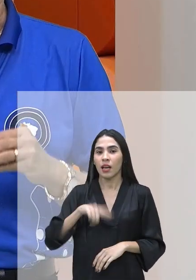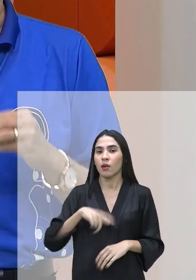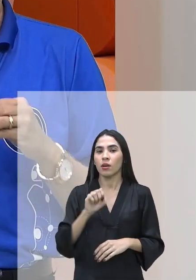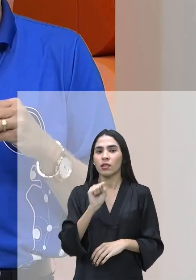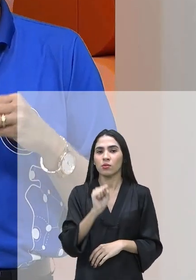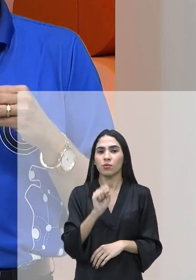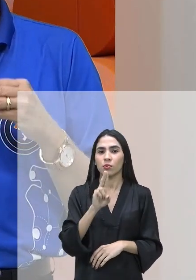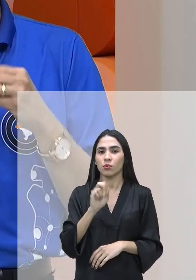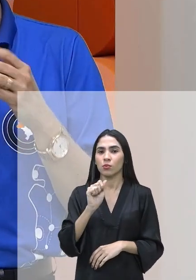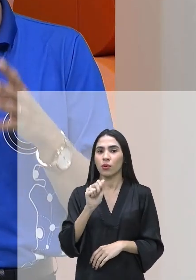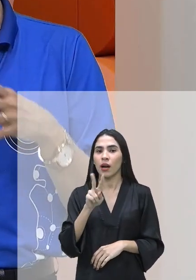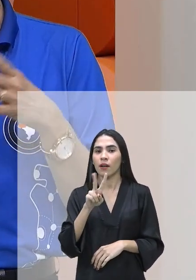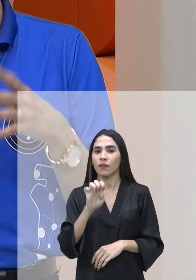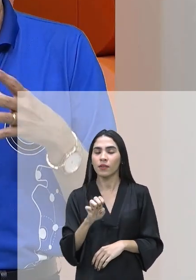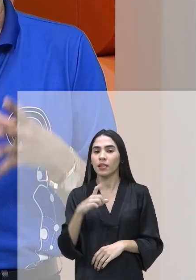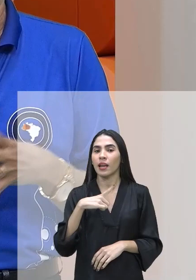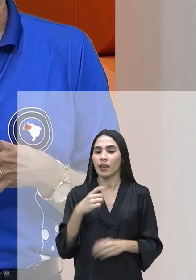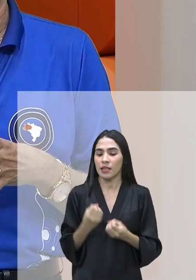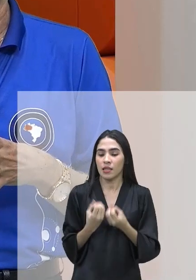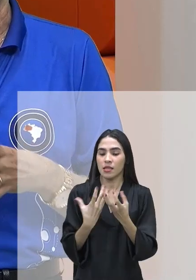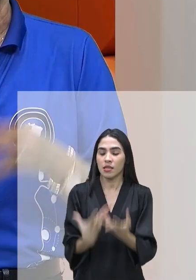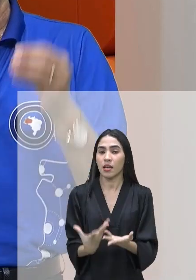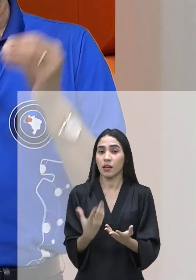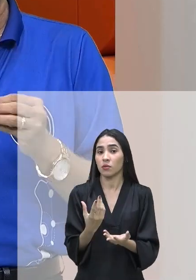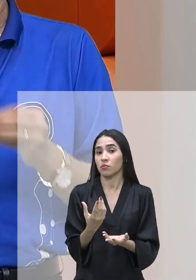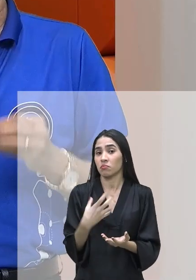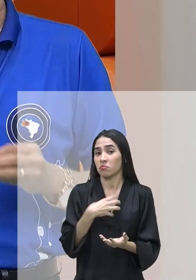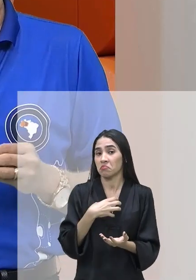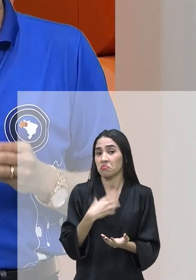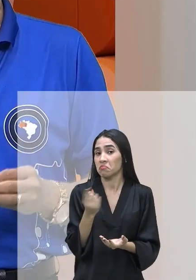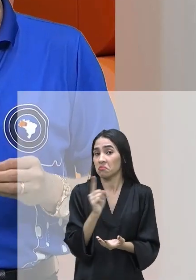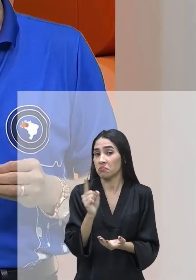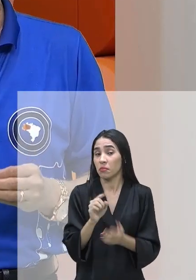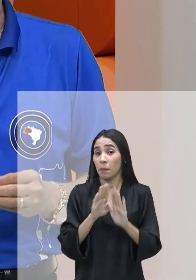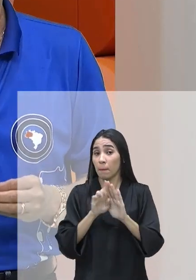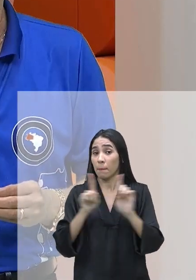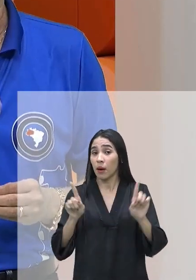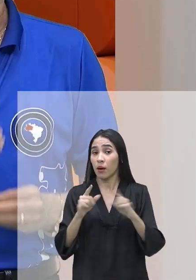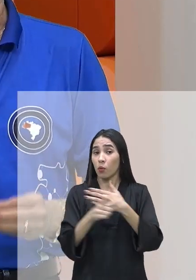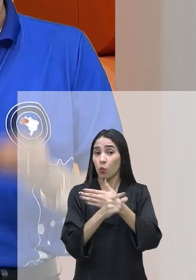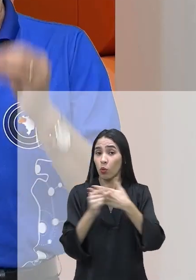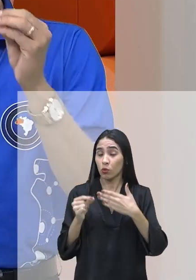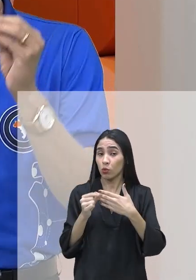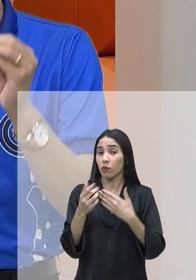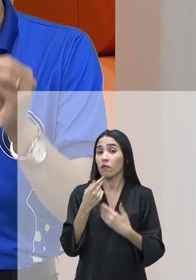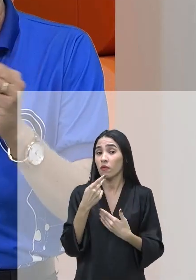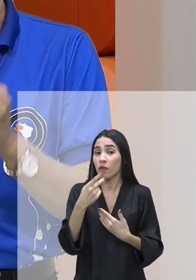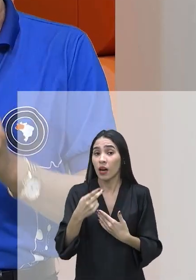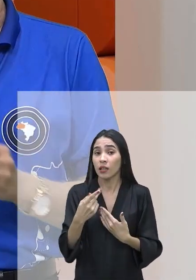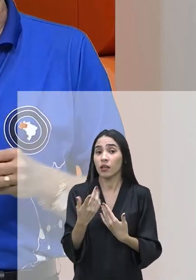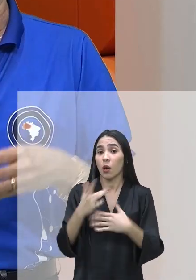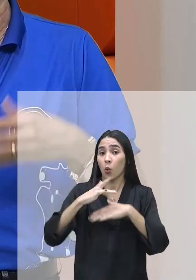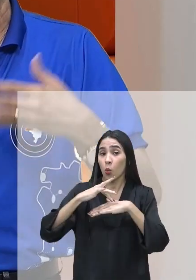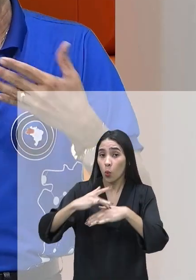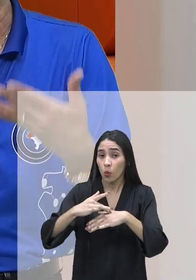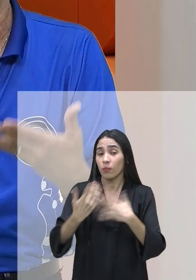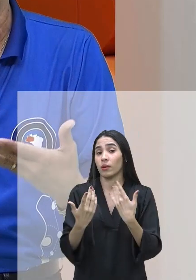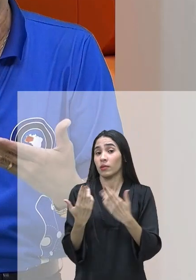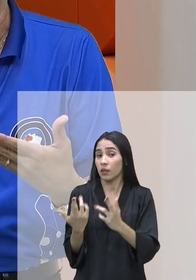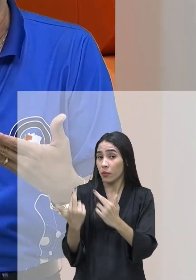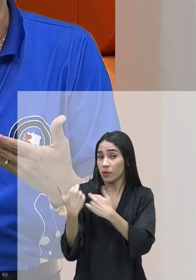suave, ele é dado sem, de repente, sentir. Mas Bourdieu diz, o culpado disso, o responsável por isso,